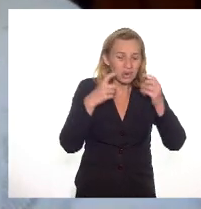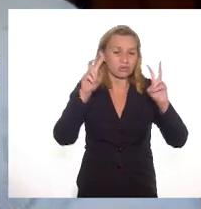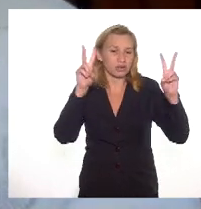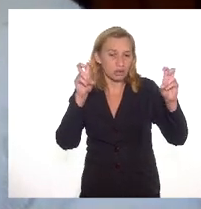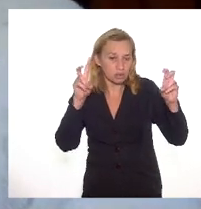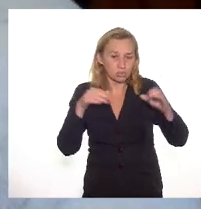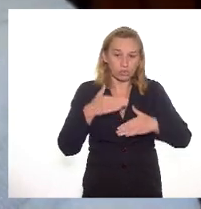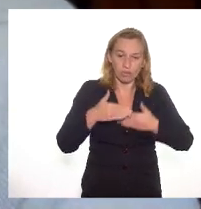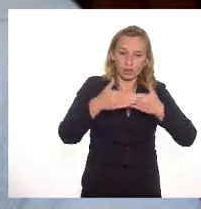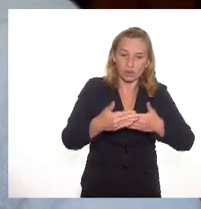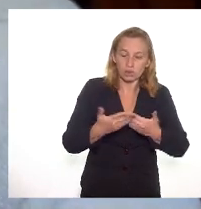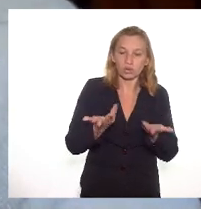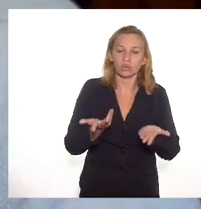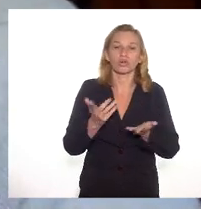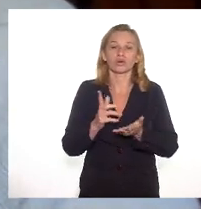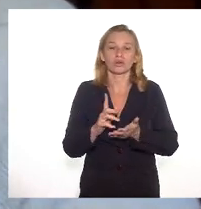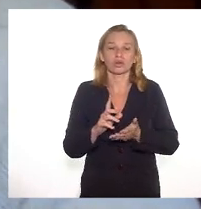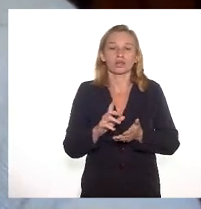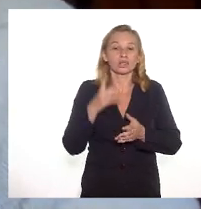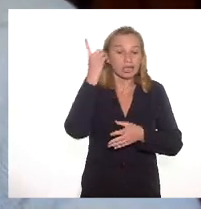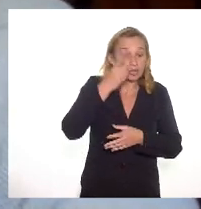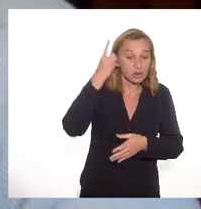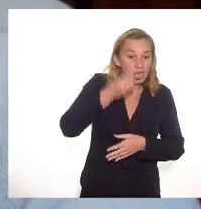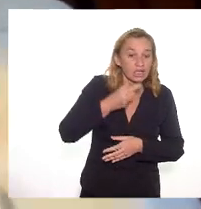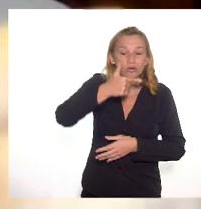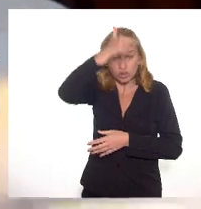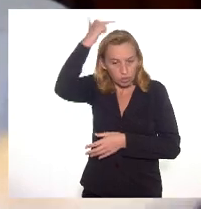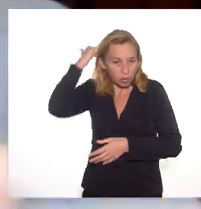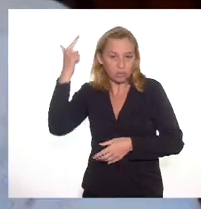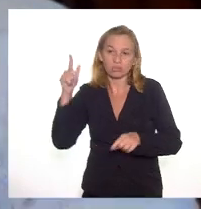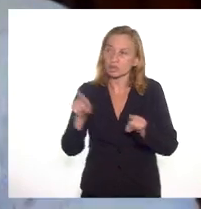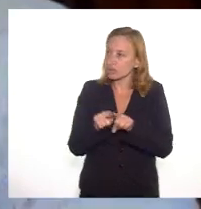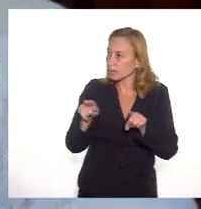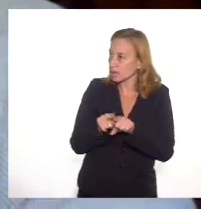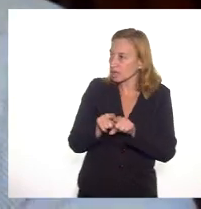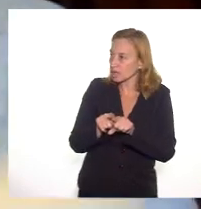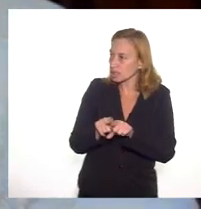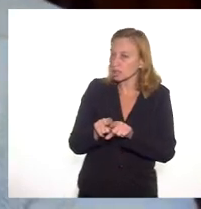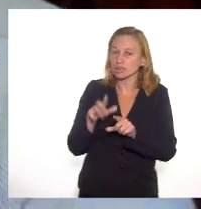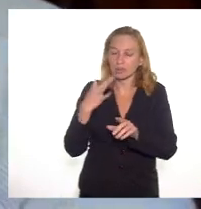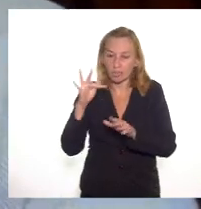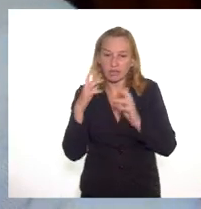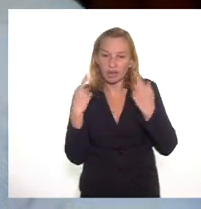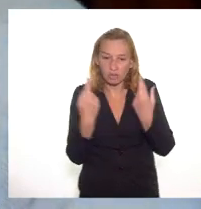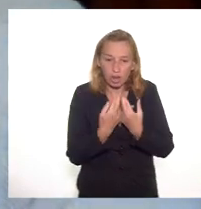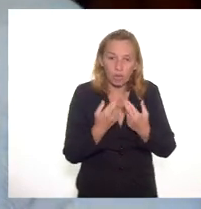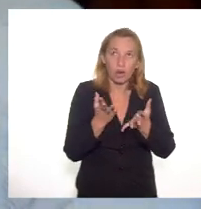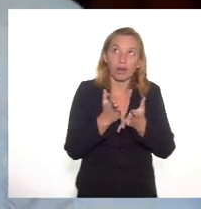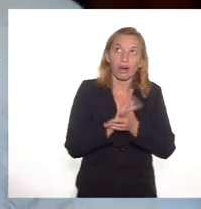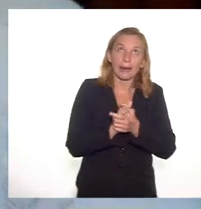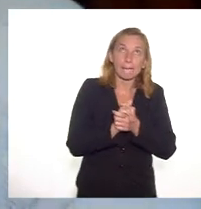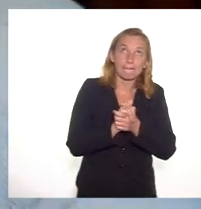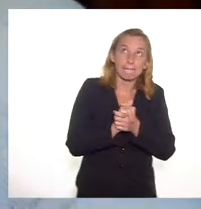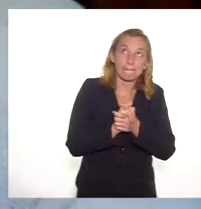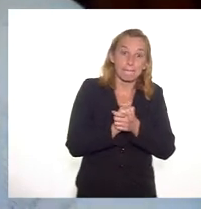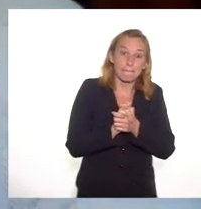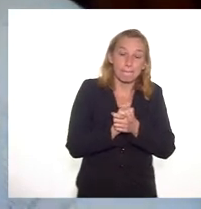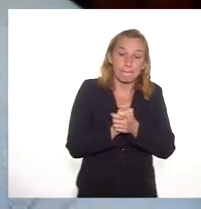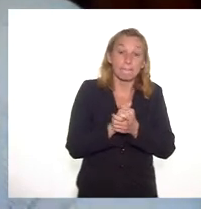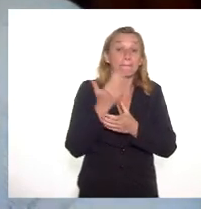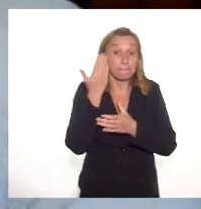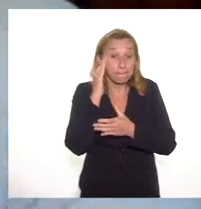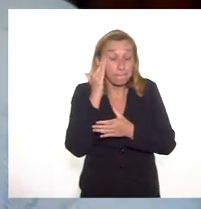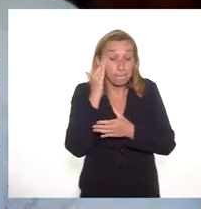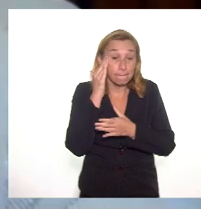A gente avançou, inclusive, coincidentemente, o deputado Luiz Paulo também estava brevemente na reunião. Eu entendo